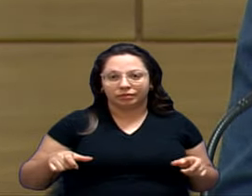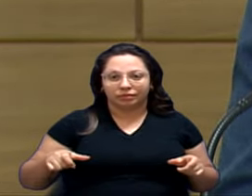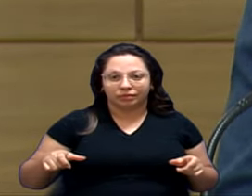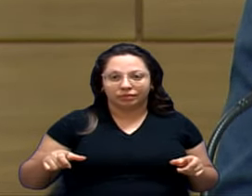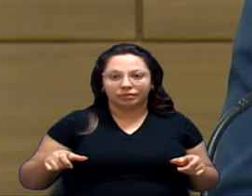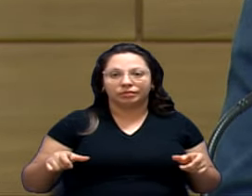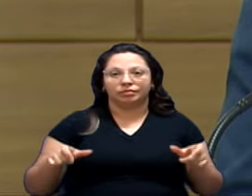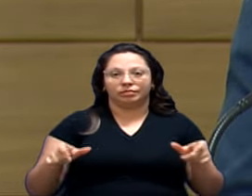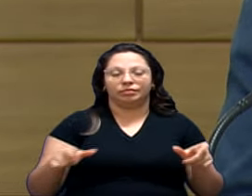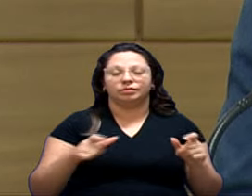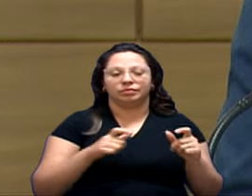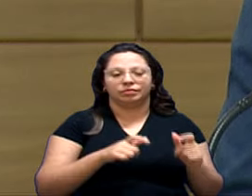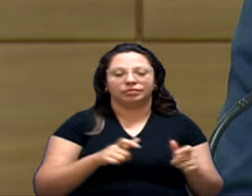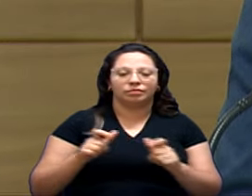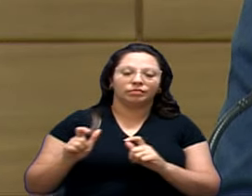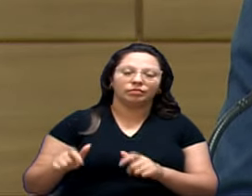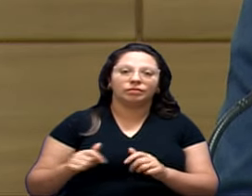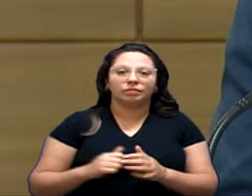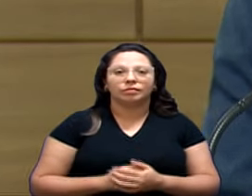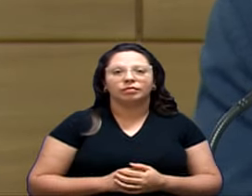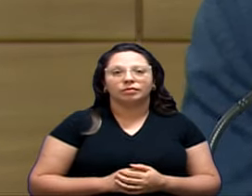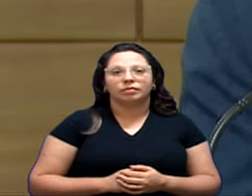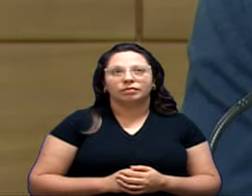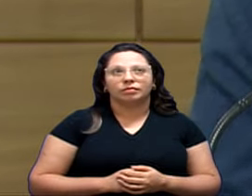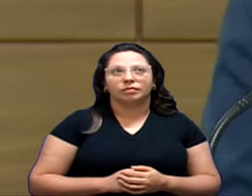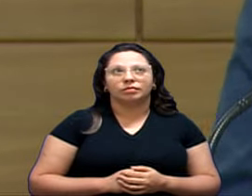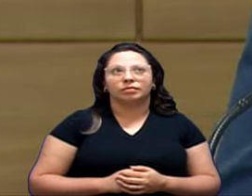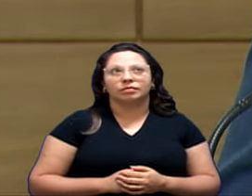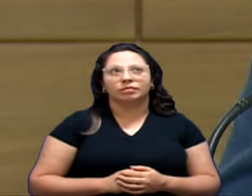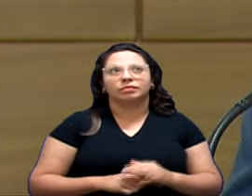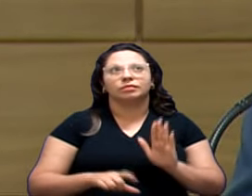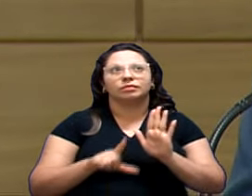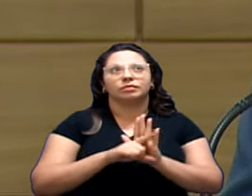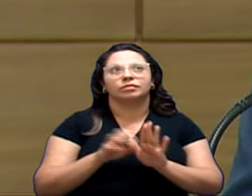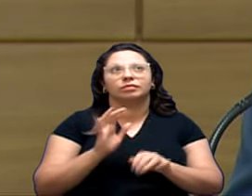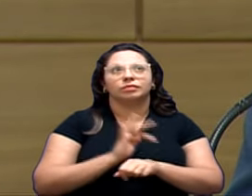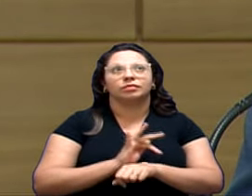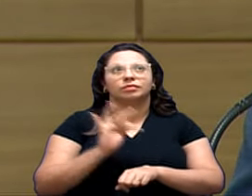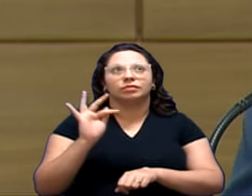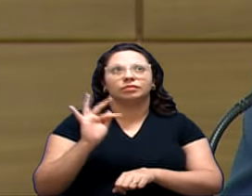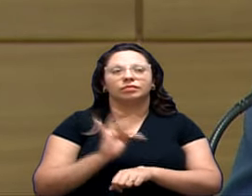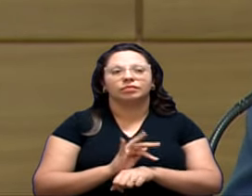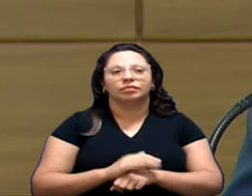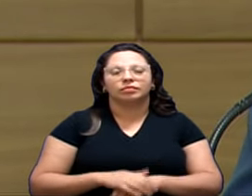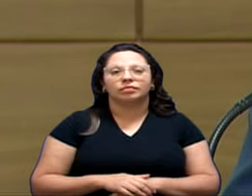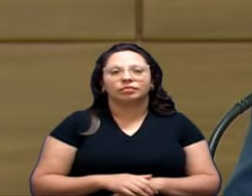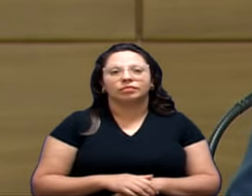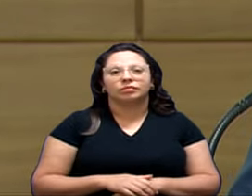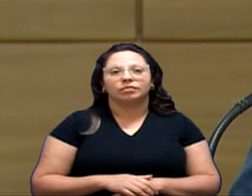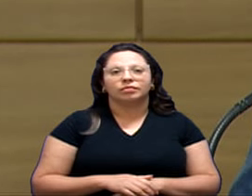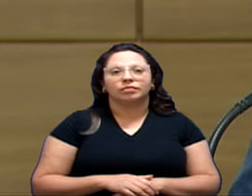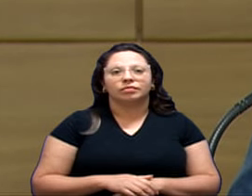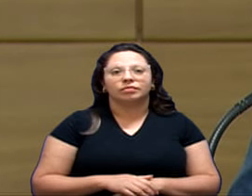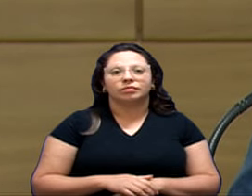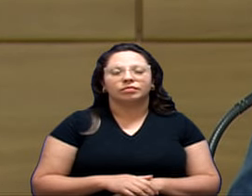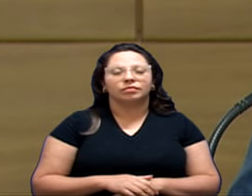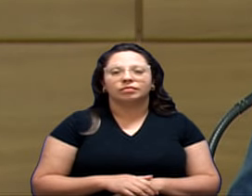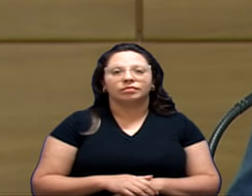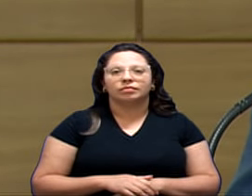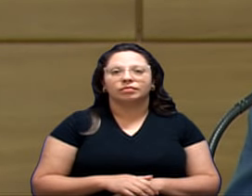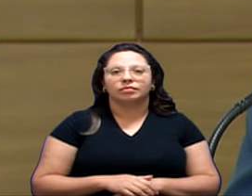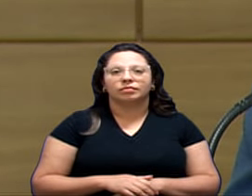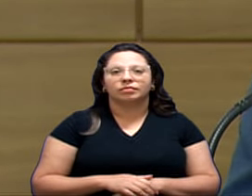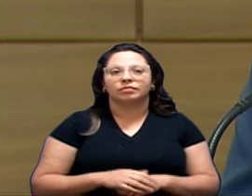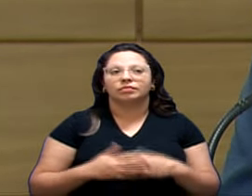um desses trechos eh e a questão da lei federal ou Municipal a o qual vai